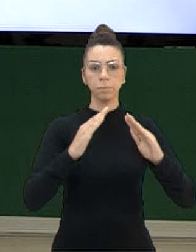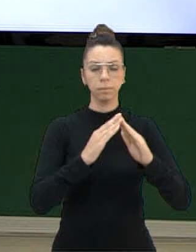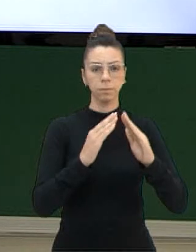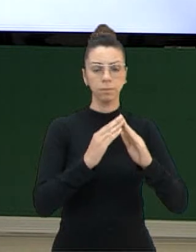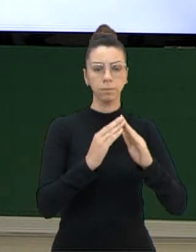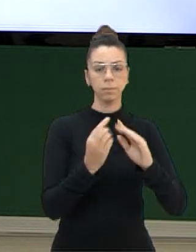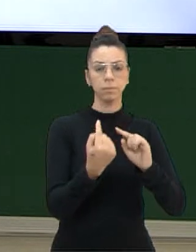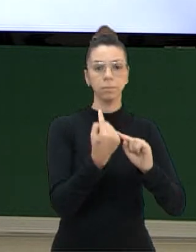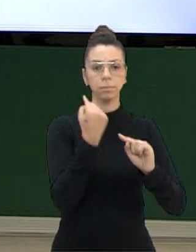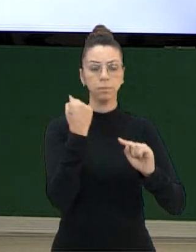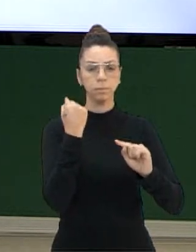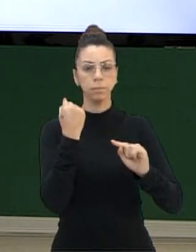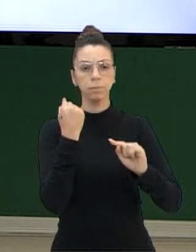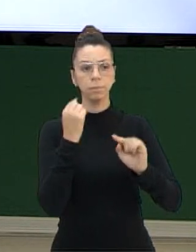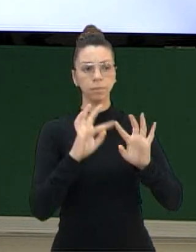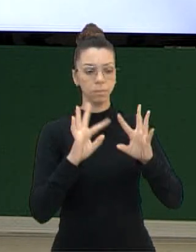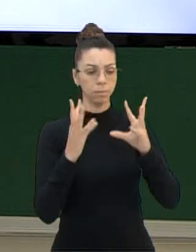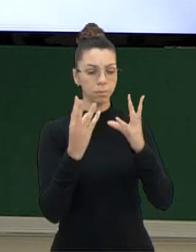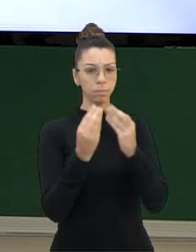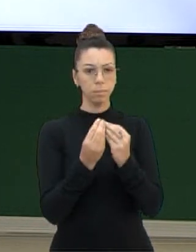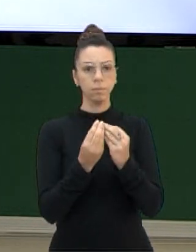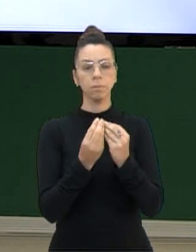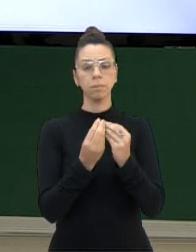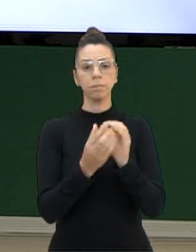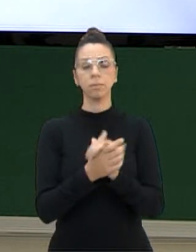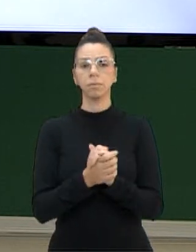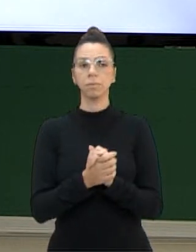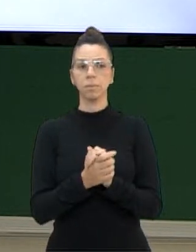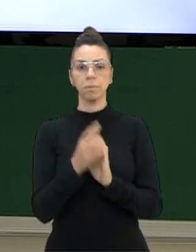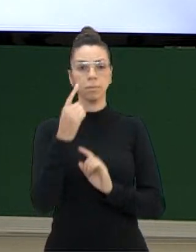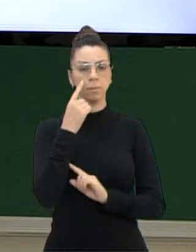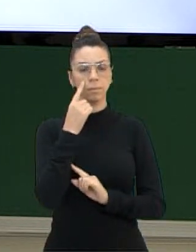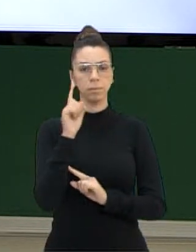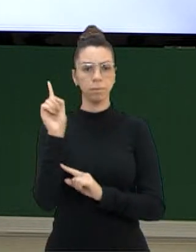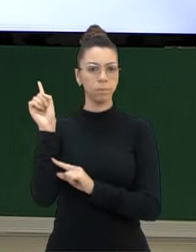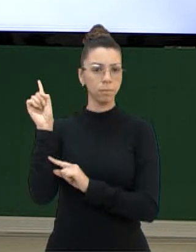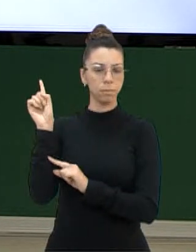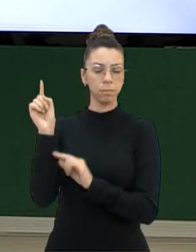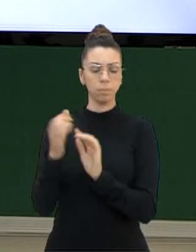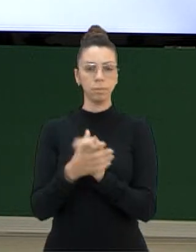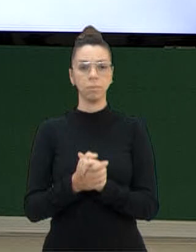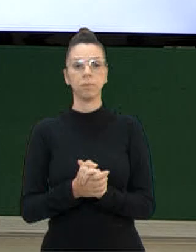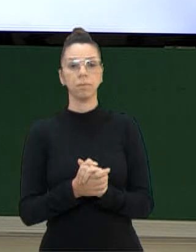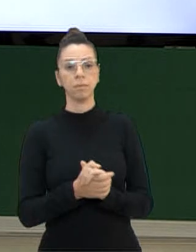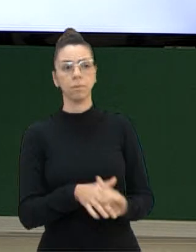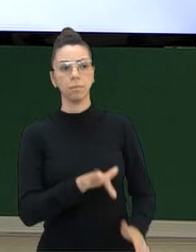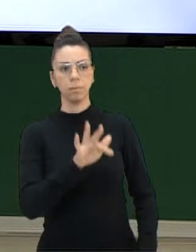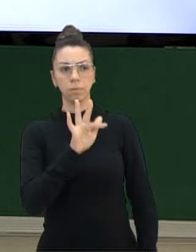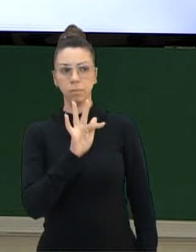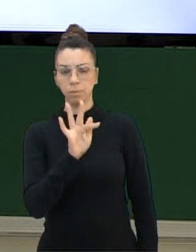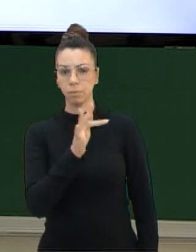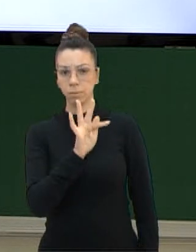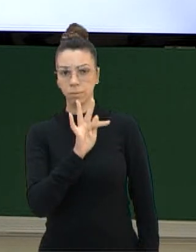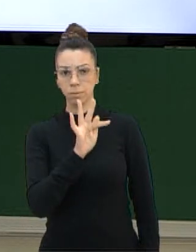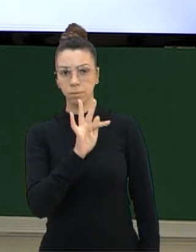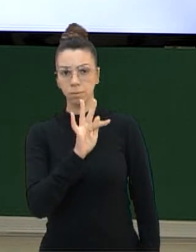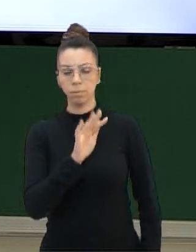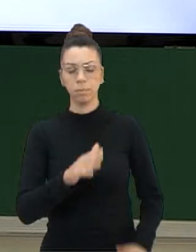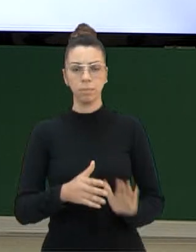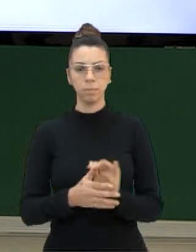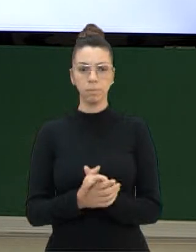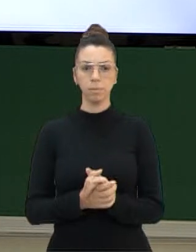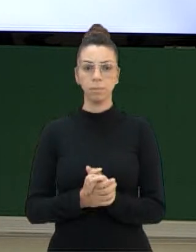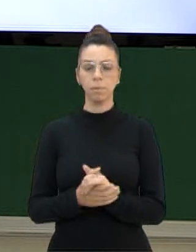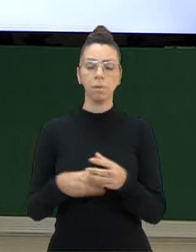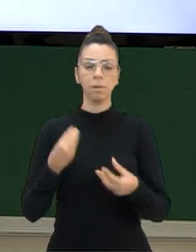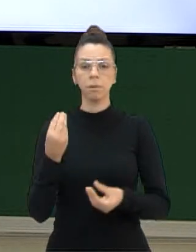los pica-piedras? ¿Acordáis la família? A família pica-piedra está aqui. Os Flintstones. Isso, só relembrando um pouquinho como é que